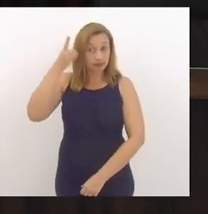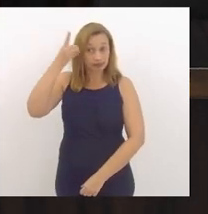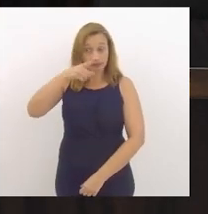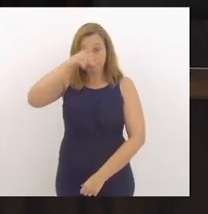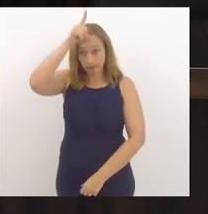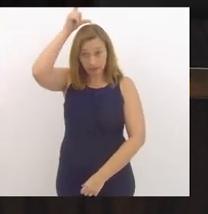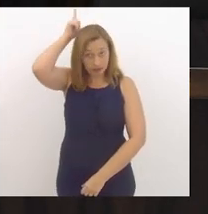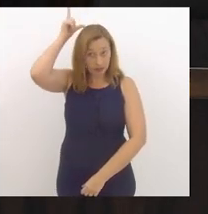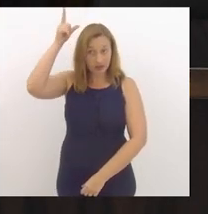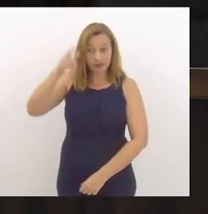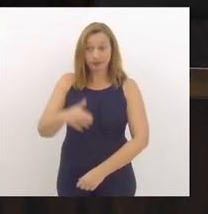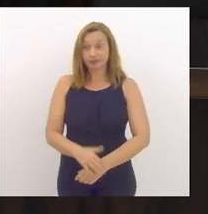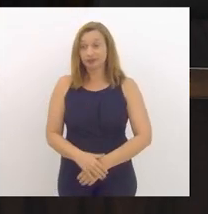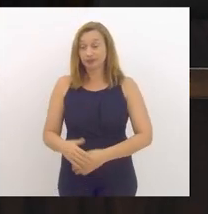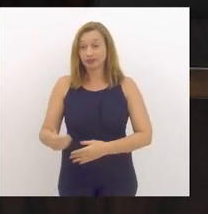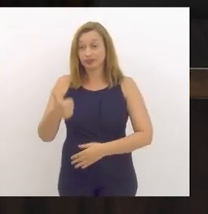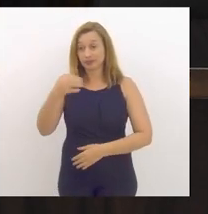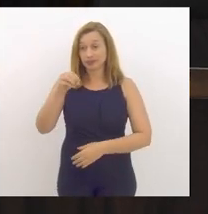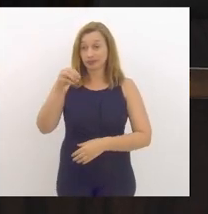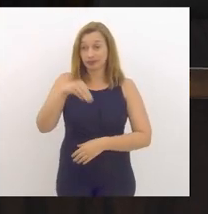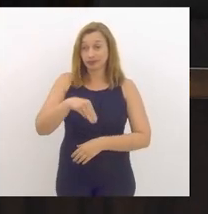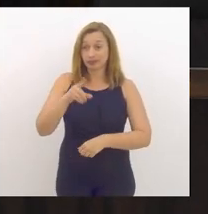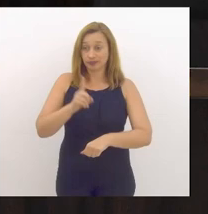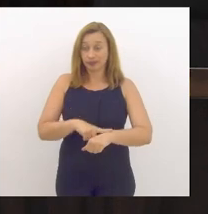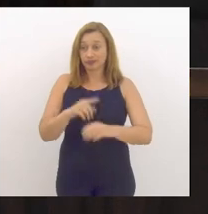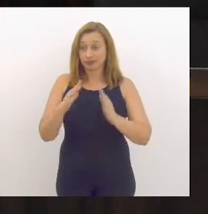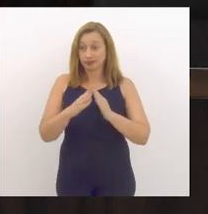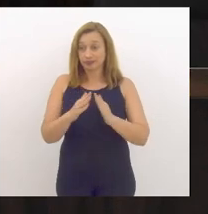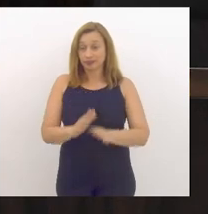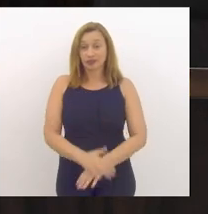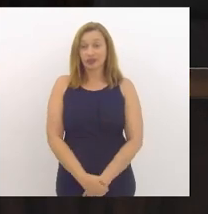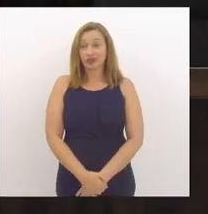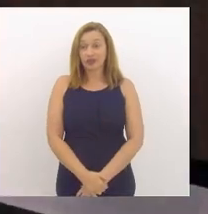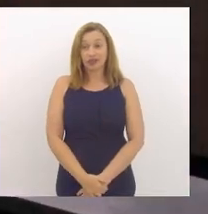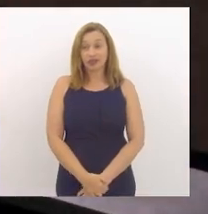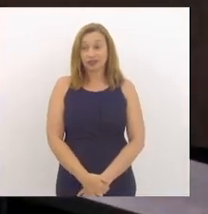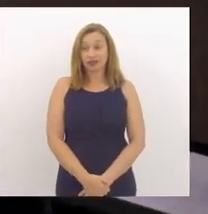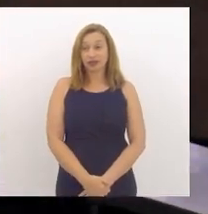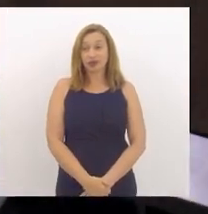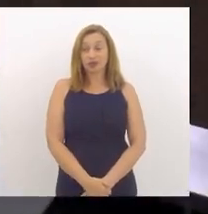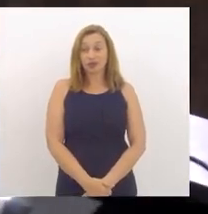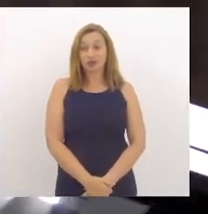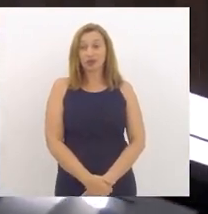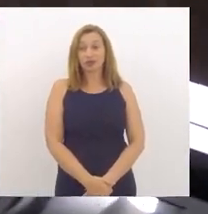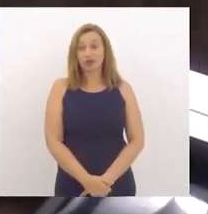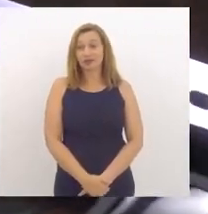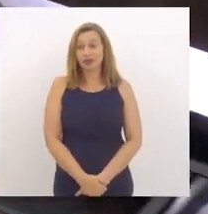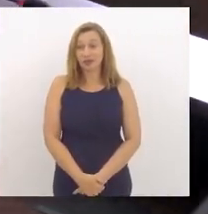Luiz Paulo. Vossa Excelência dispõe de 10 minutos no tempo regimental.